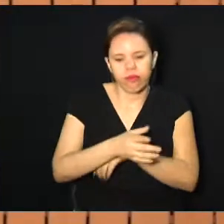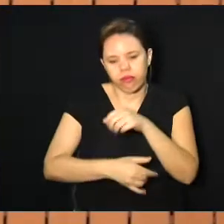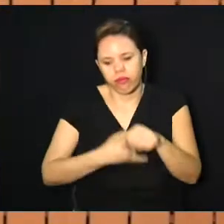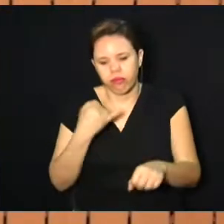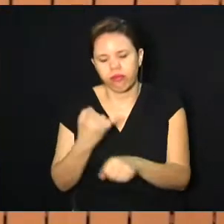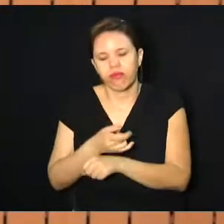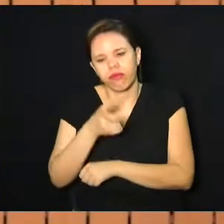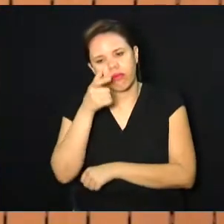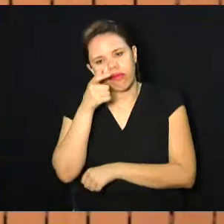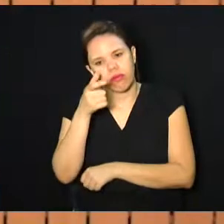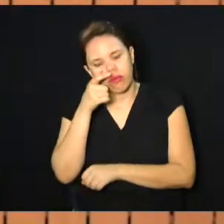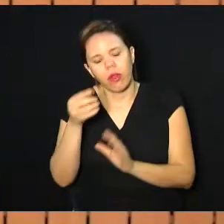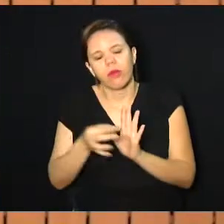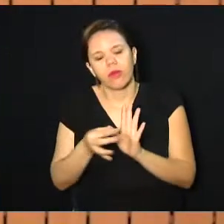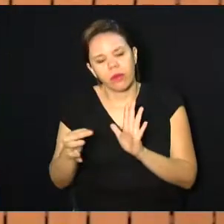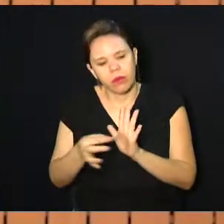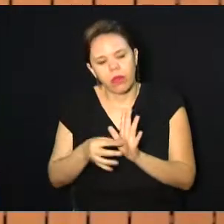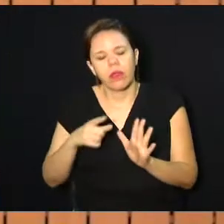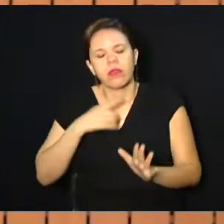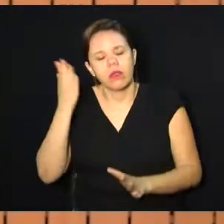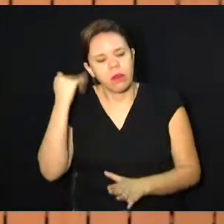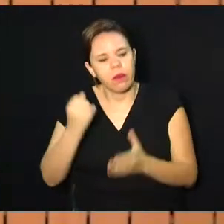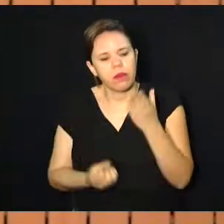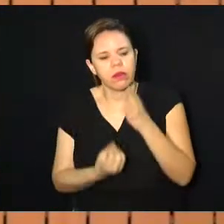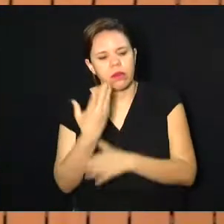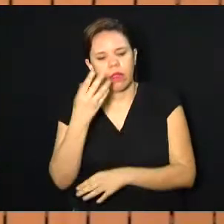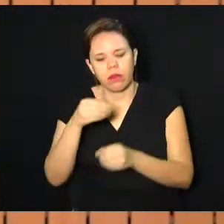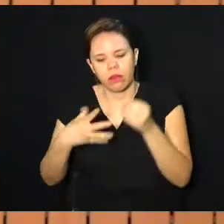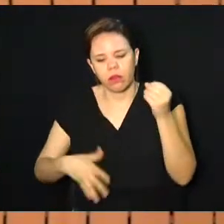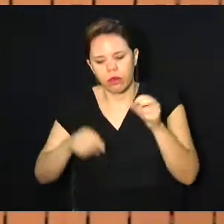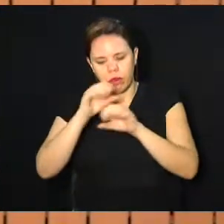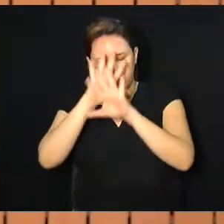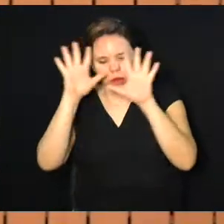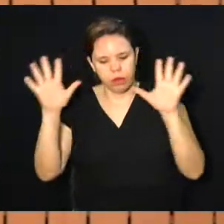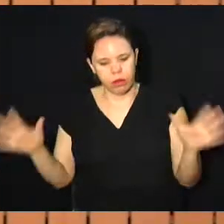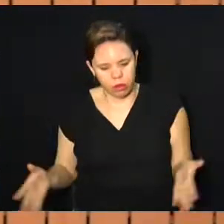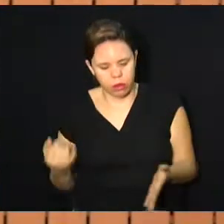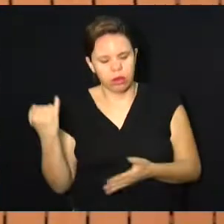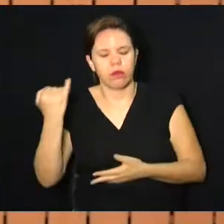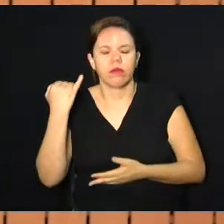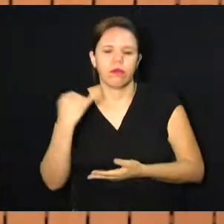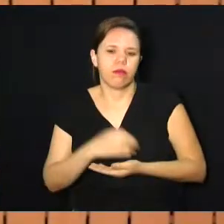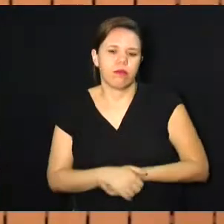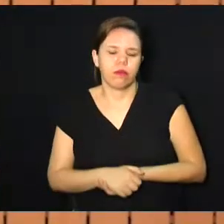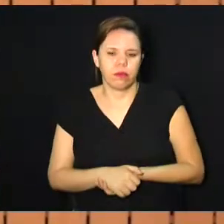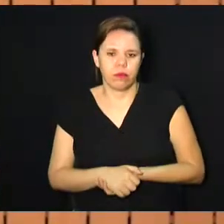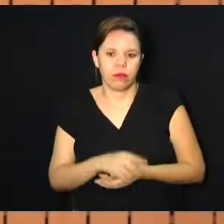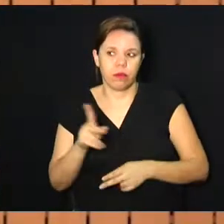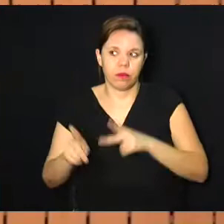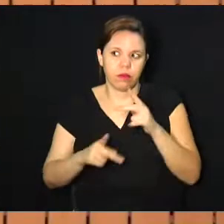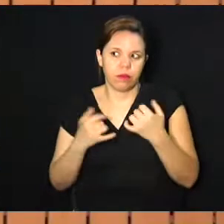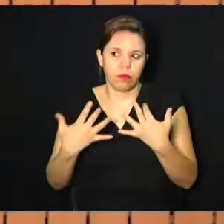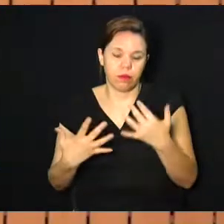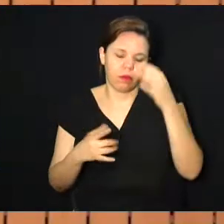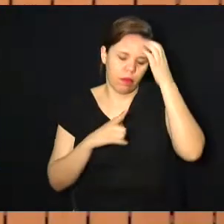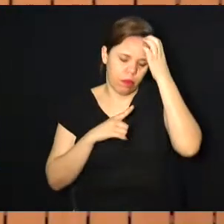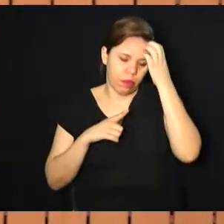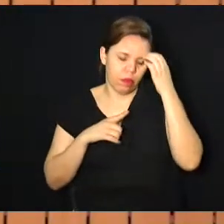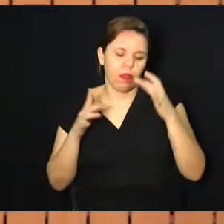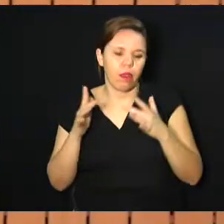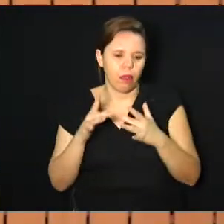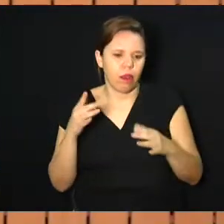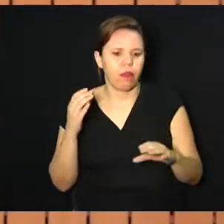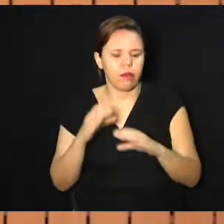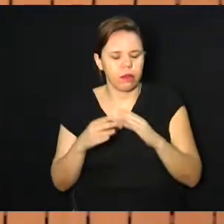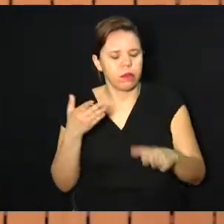funcione e seja transparente. Acho que é o mais importante, a população ter acesso